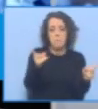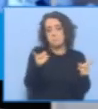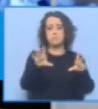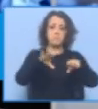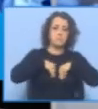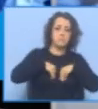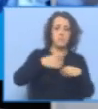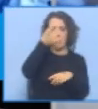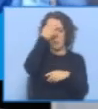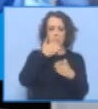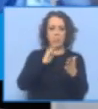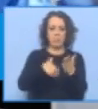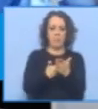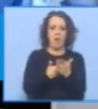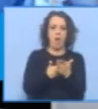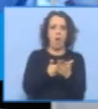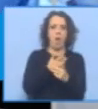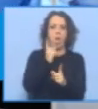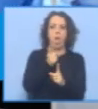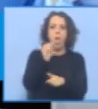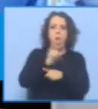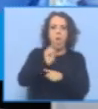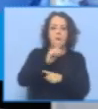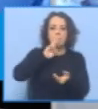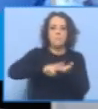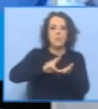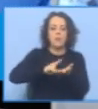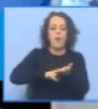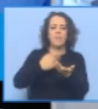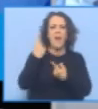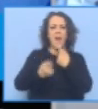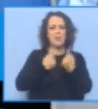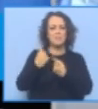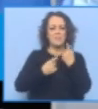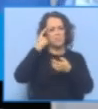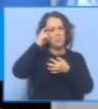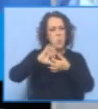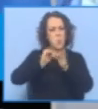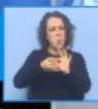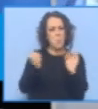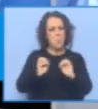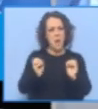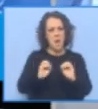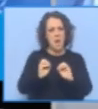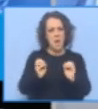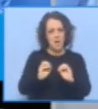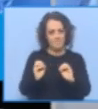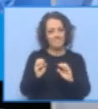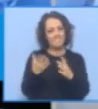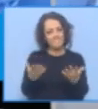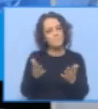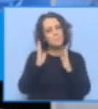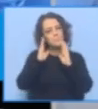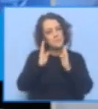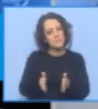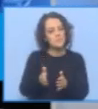facilmente se gera e forma uma verdade sem grandes pés, né? sem grande consistência. E por isso precisamos de ouvir